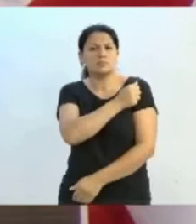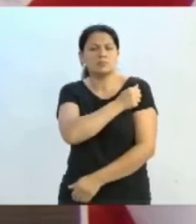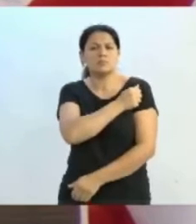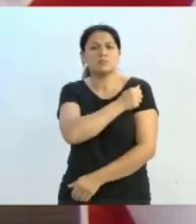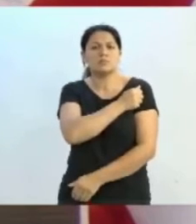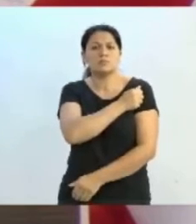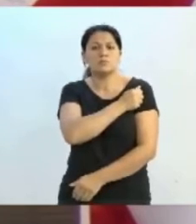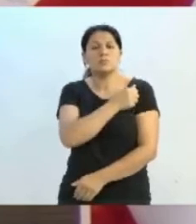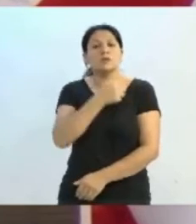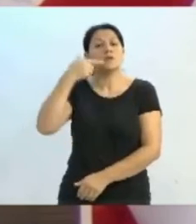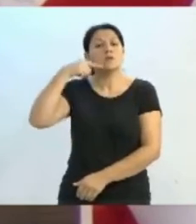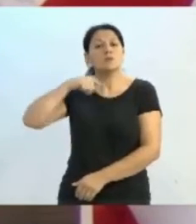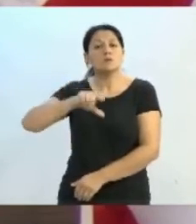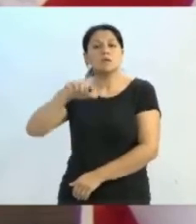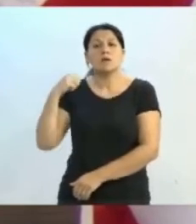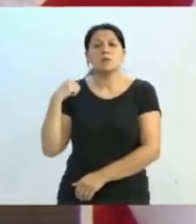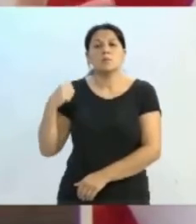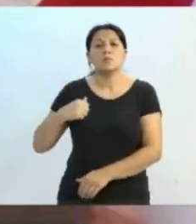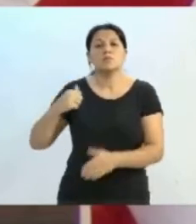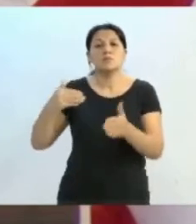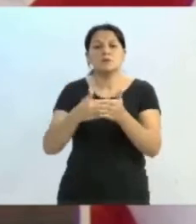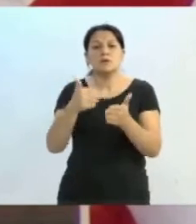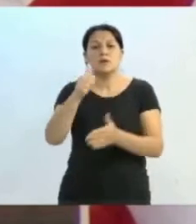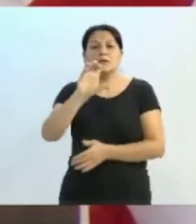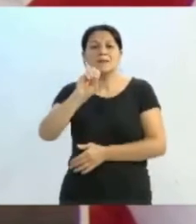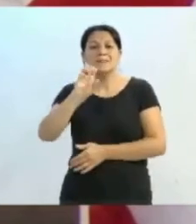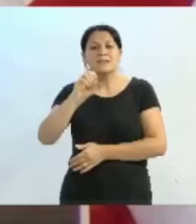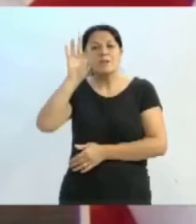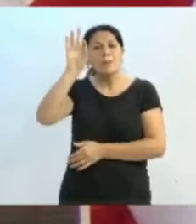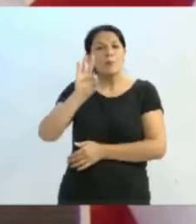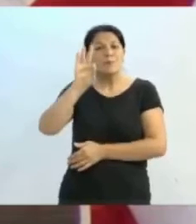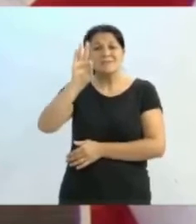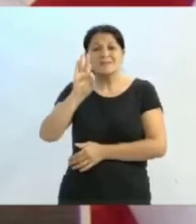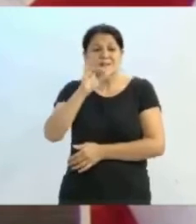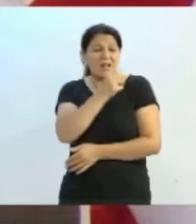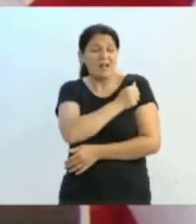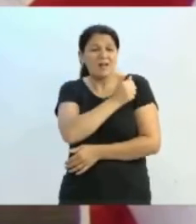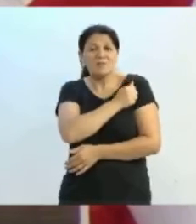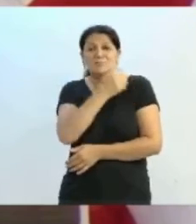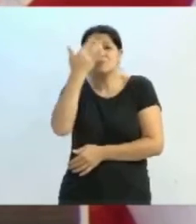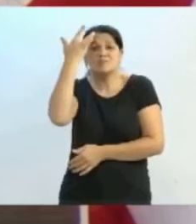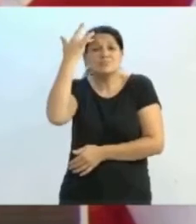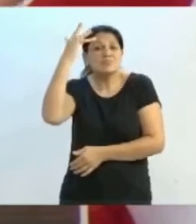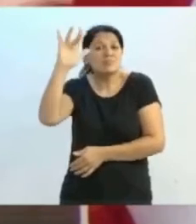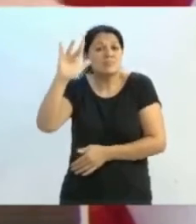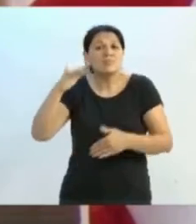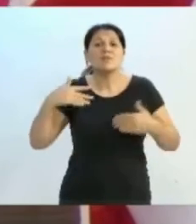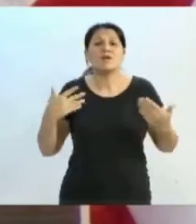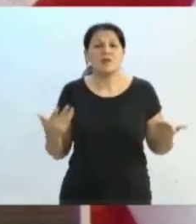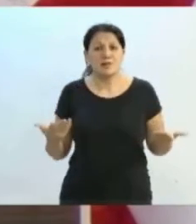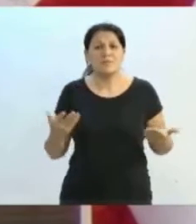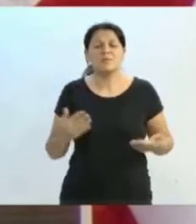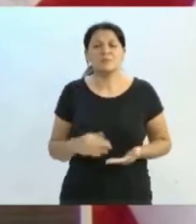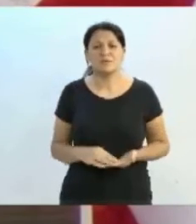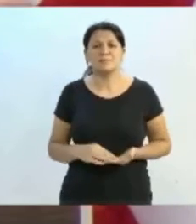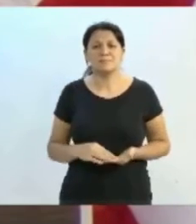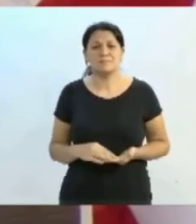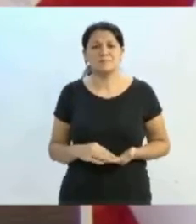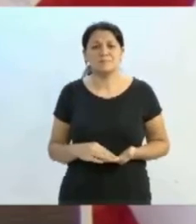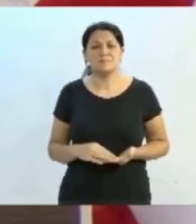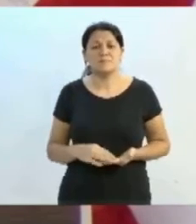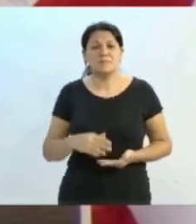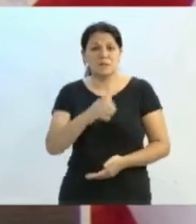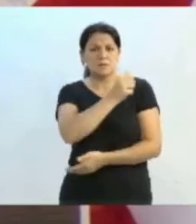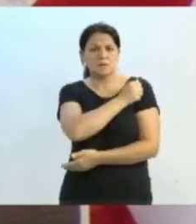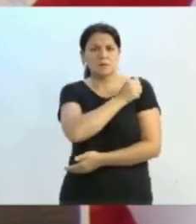até de 100 porcento e olha quantos estudantes não sabem disso vereadores então assim os estudantes que estão matriculados